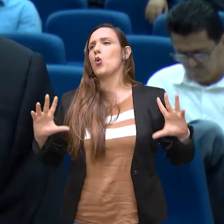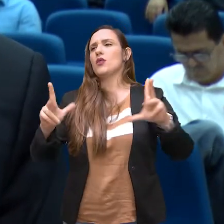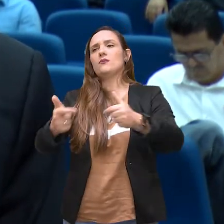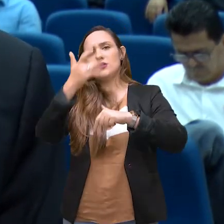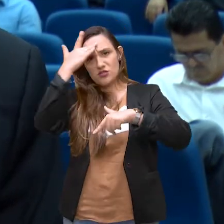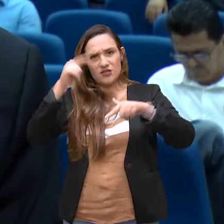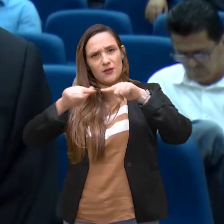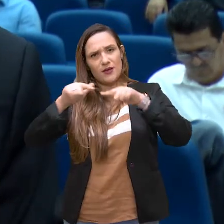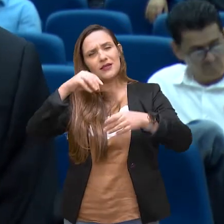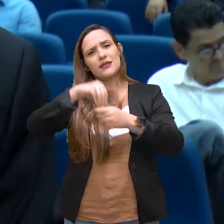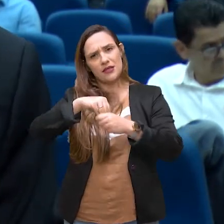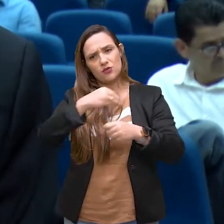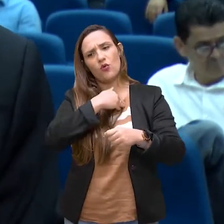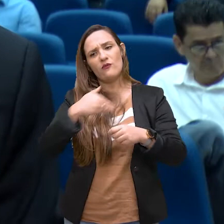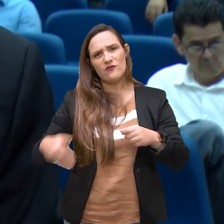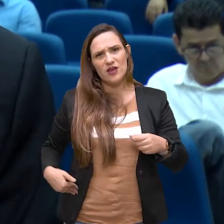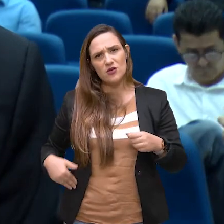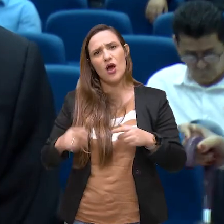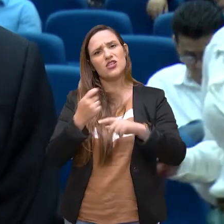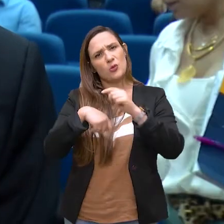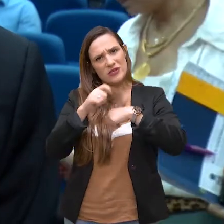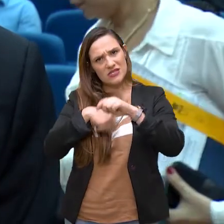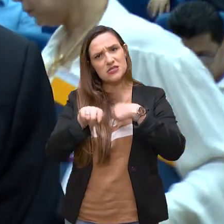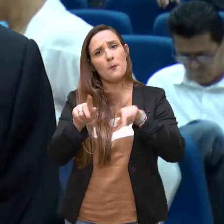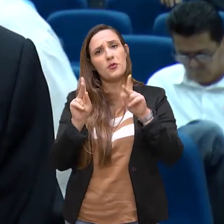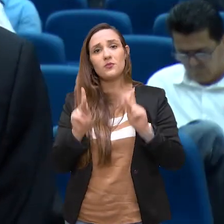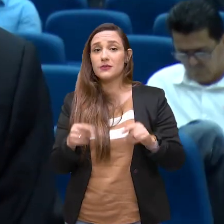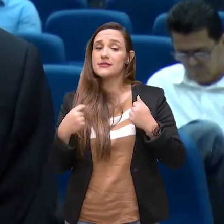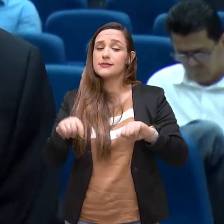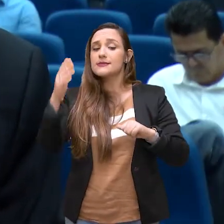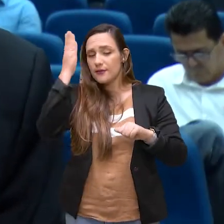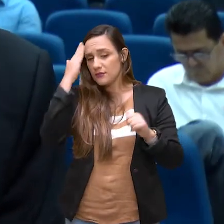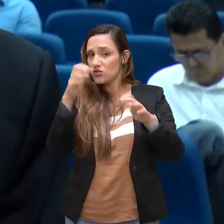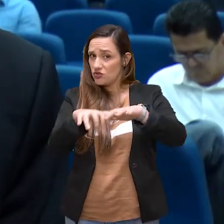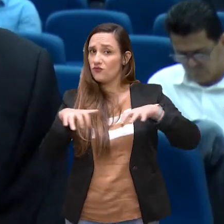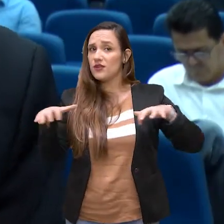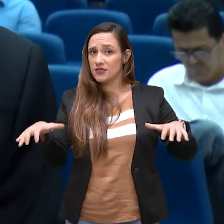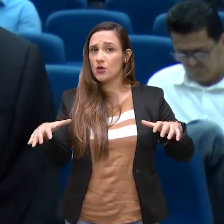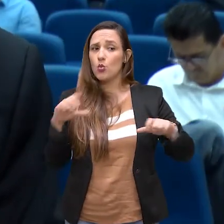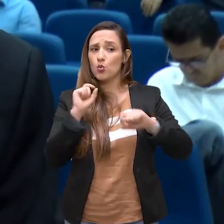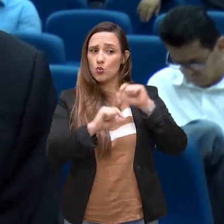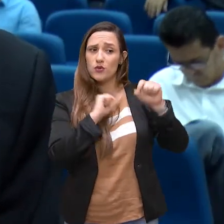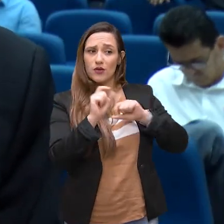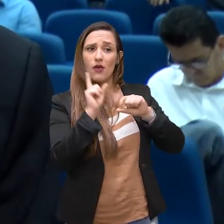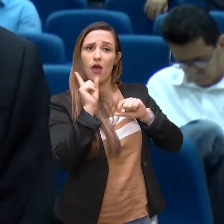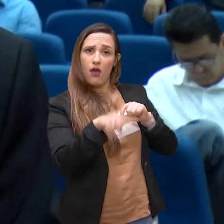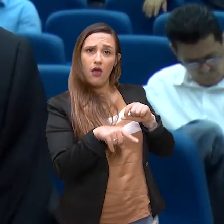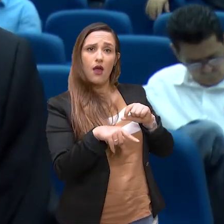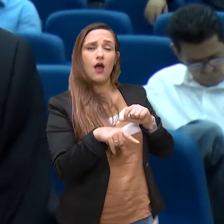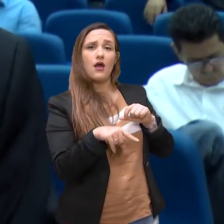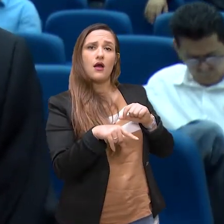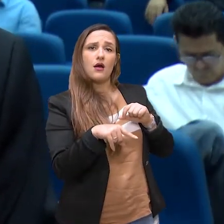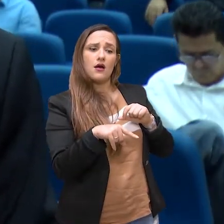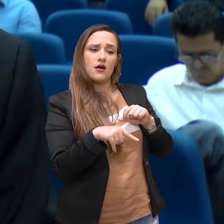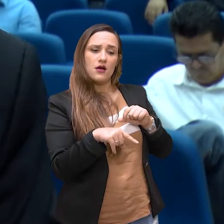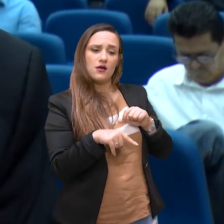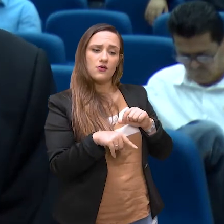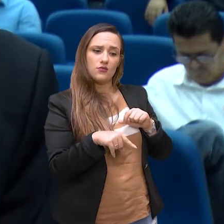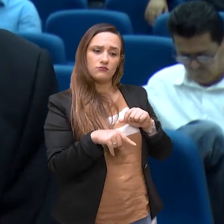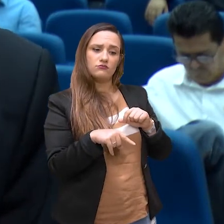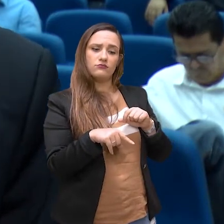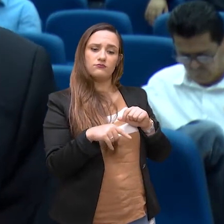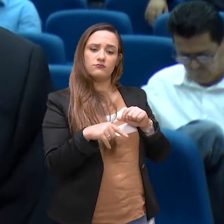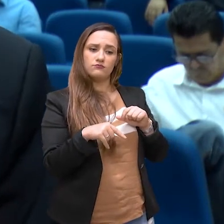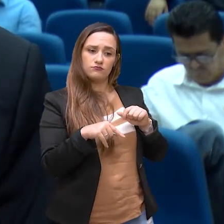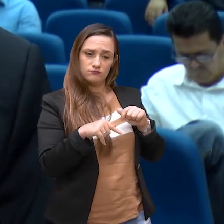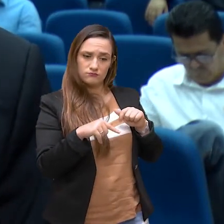agentes públicos estaduais de uma maneira específica, diferenciarem bem o que, no que